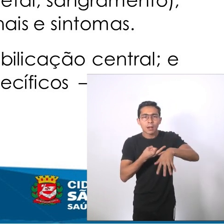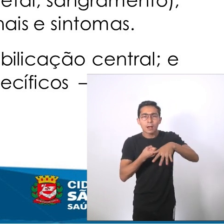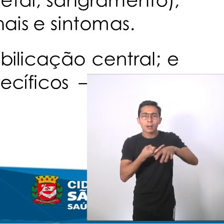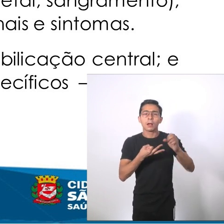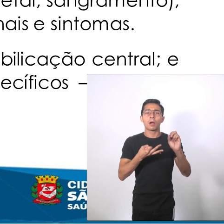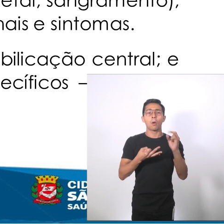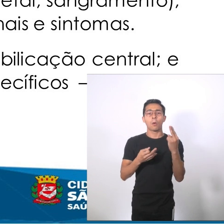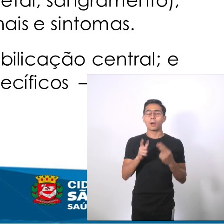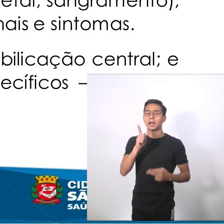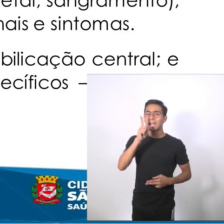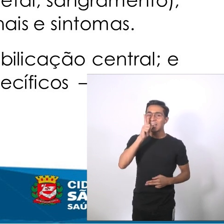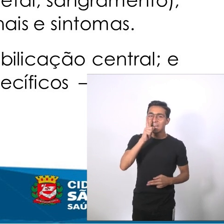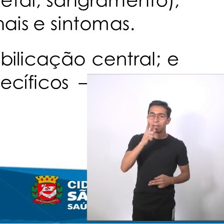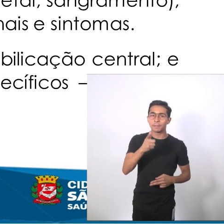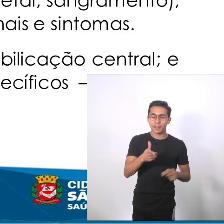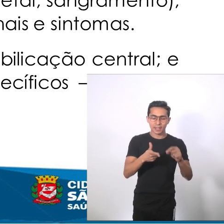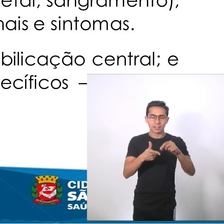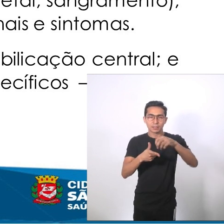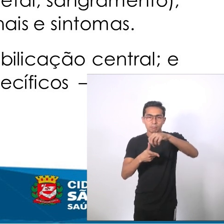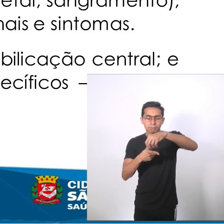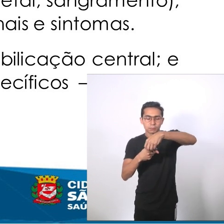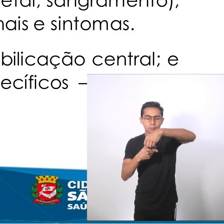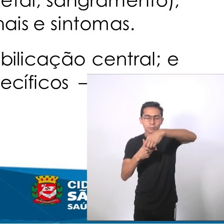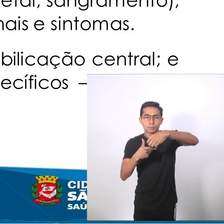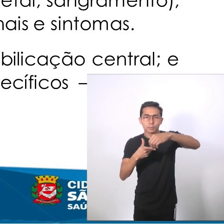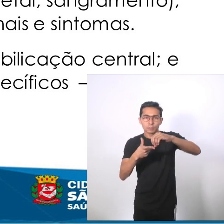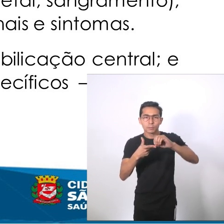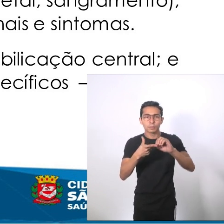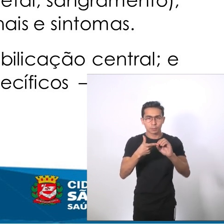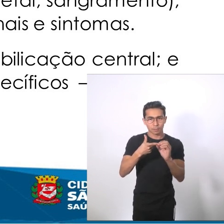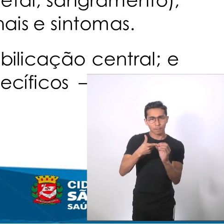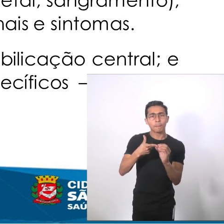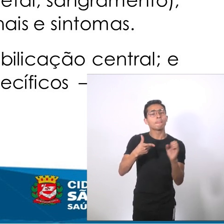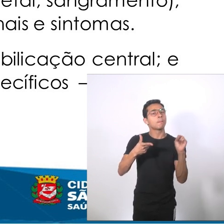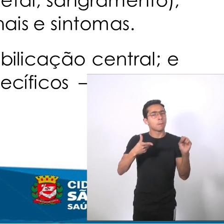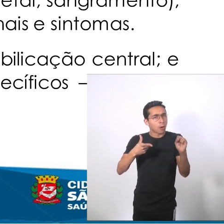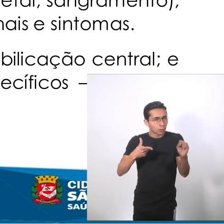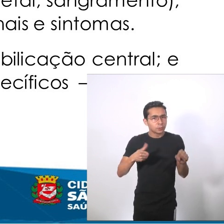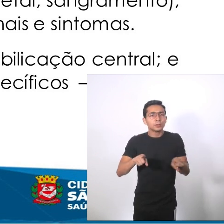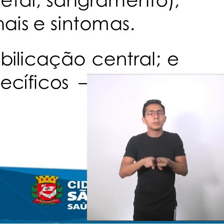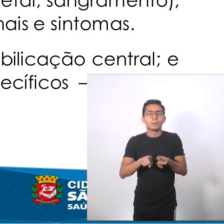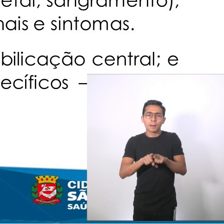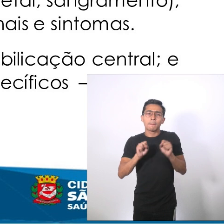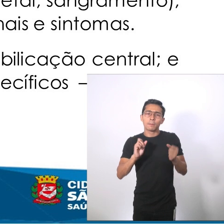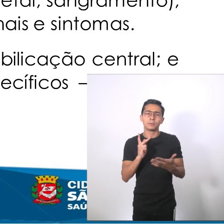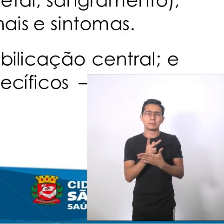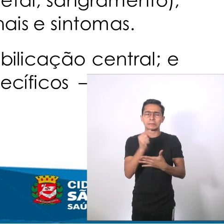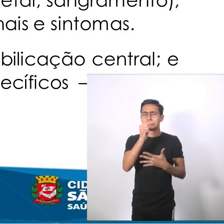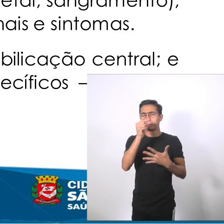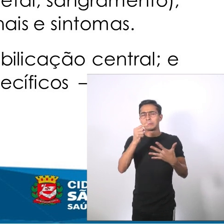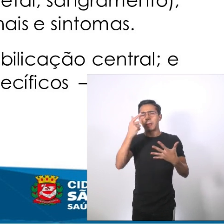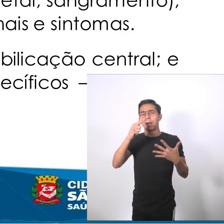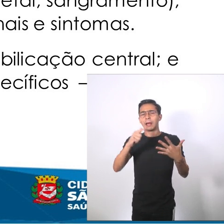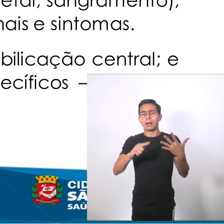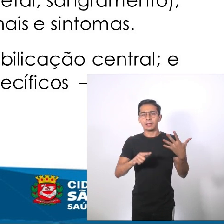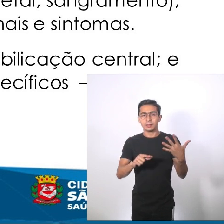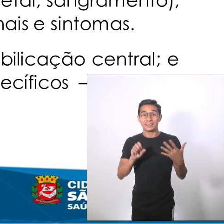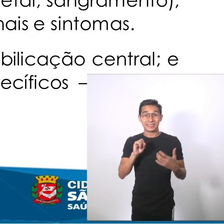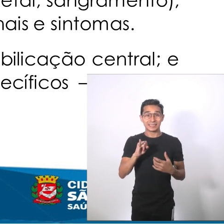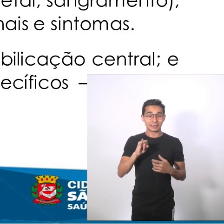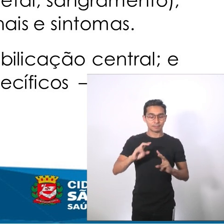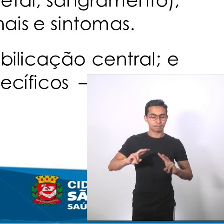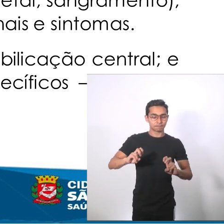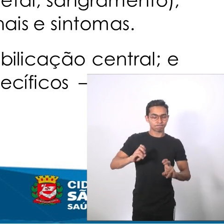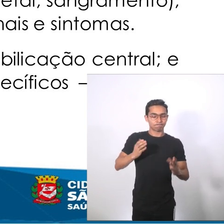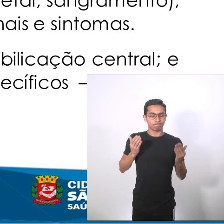edema peniano, podendo estar associado a outros sinais e sintomas. Suspeitou, entrou